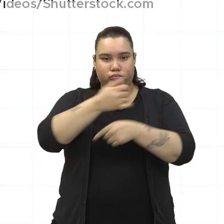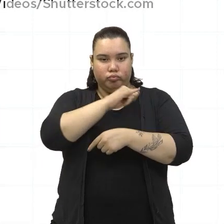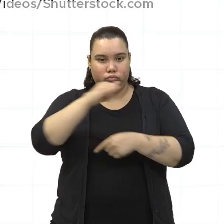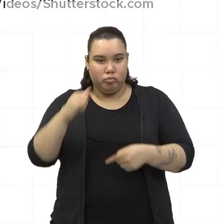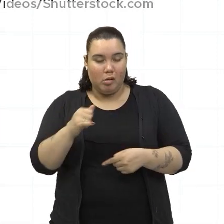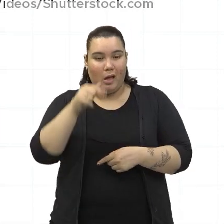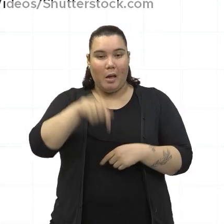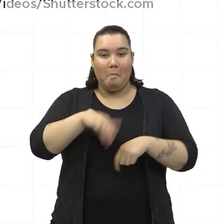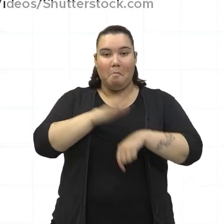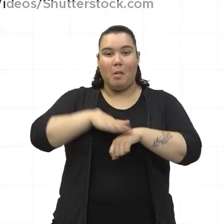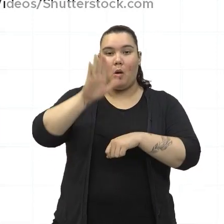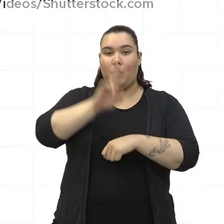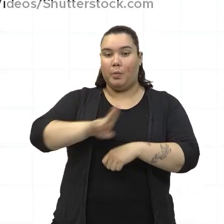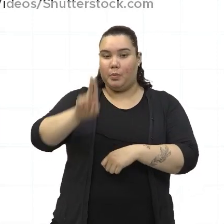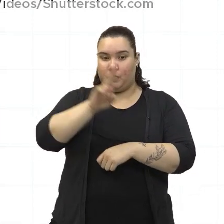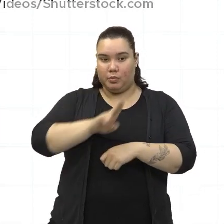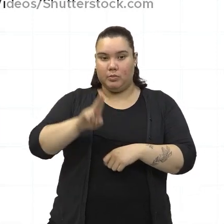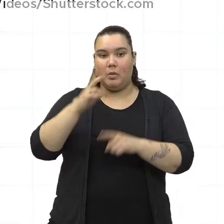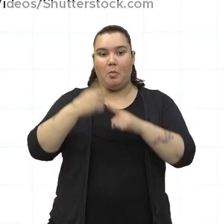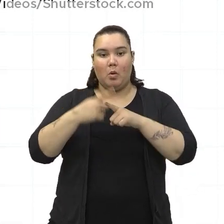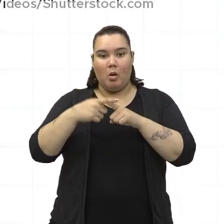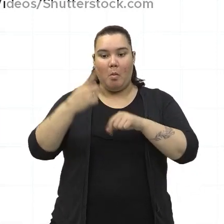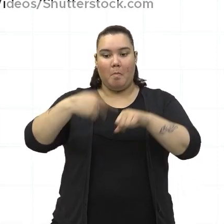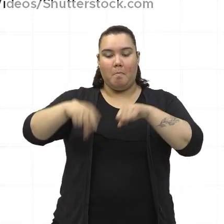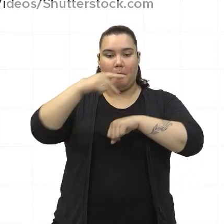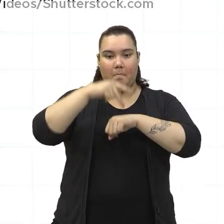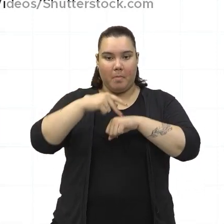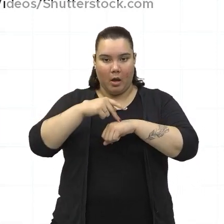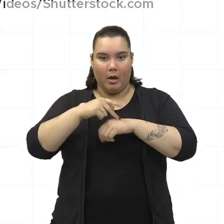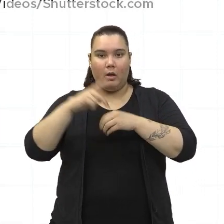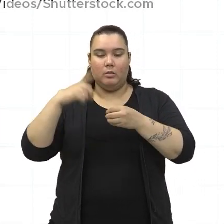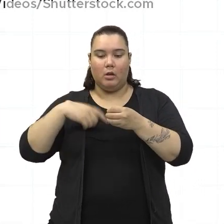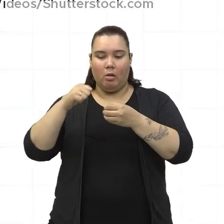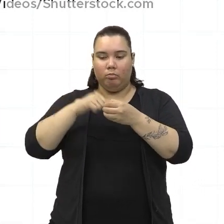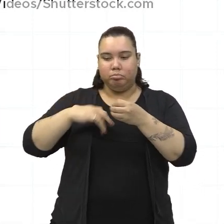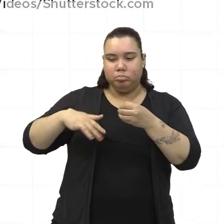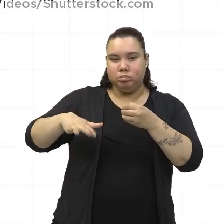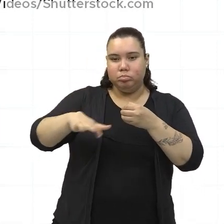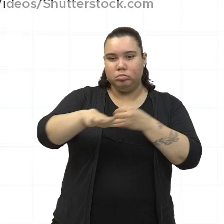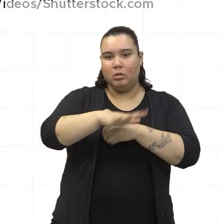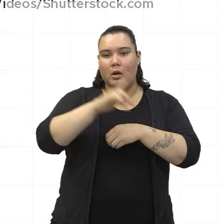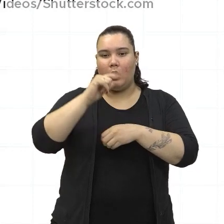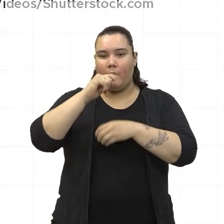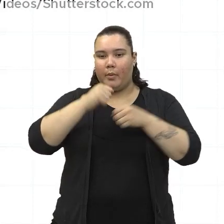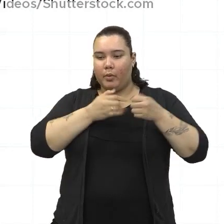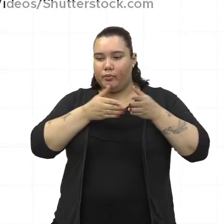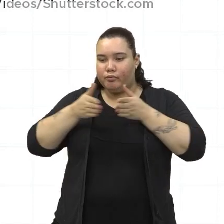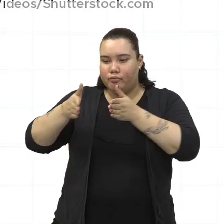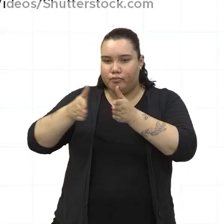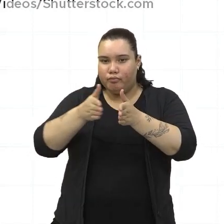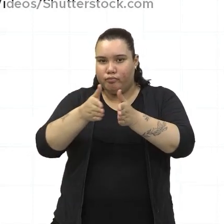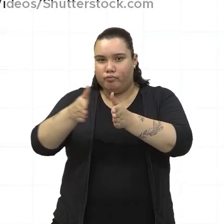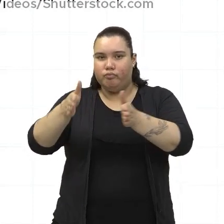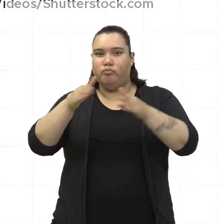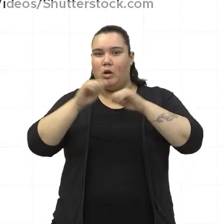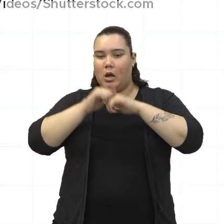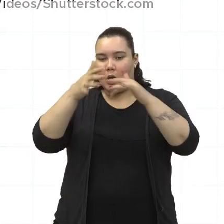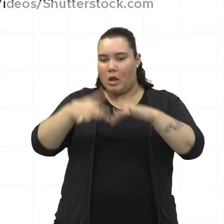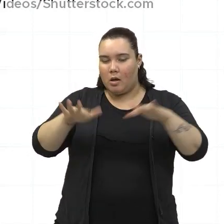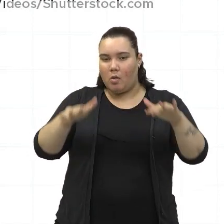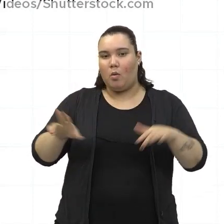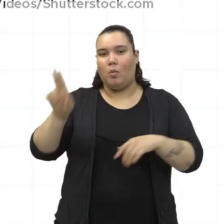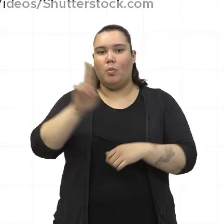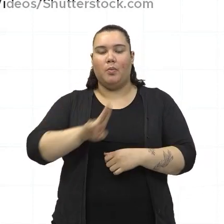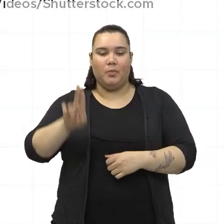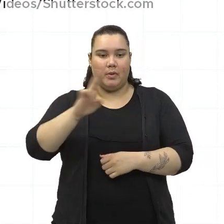potencial hidráulico do país, né? Como nós sabemos, o nosso país ali é rico, né, em rios, por exemplo, então é muito importante, muito